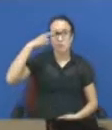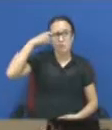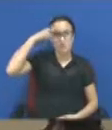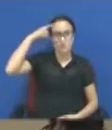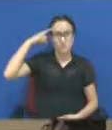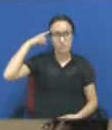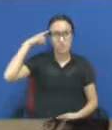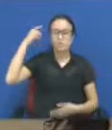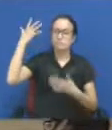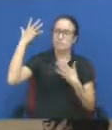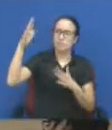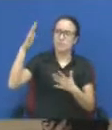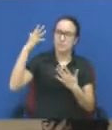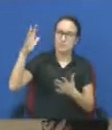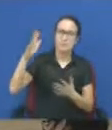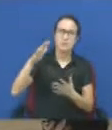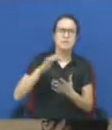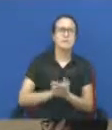Wilson Cerqueira.